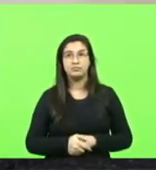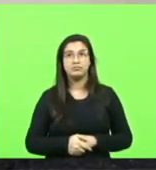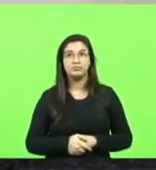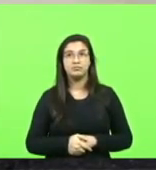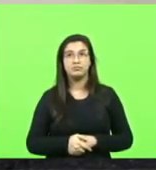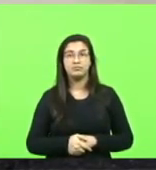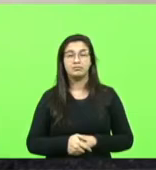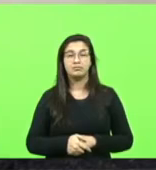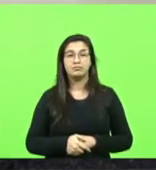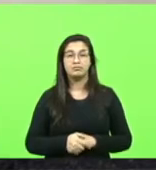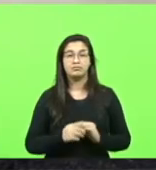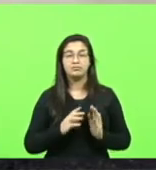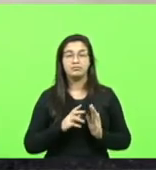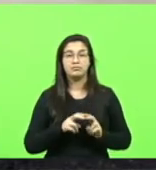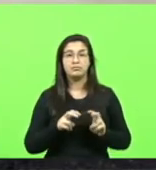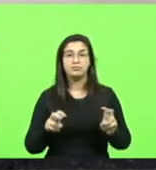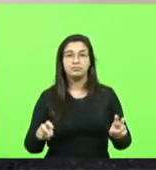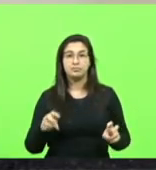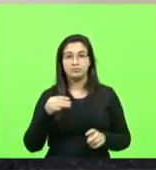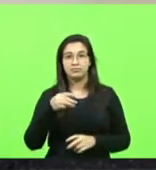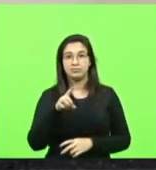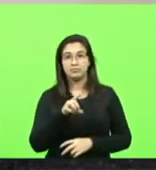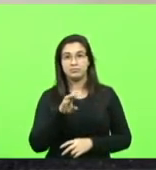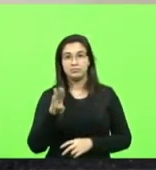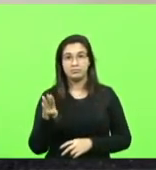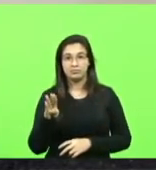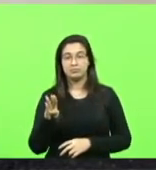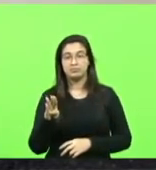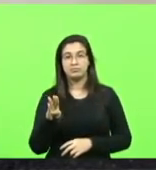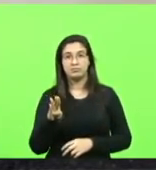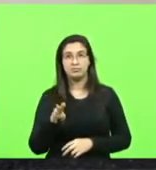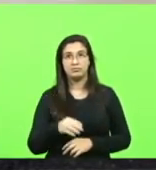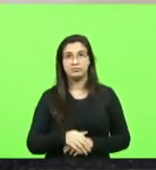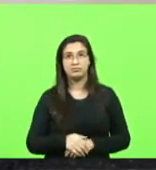Bloco MDB, partido Novo, por 15 minutos.